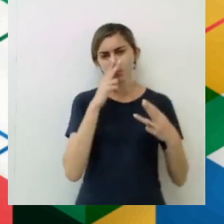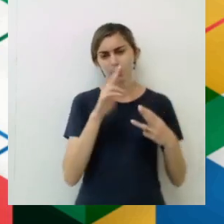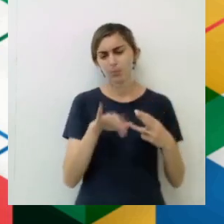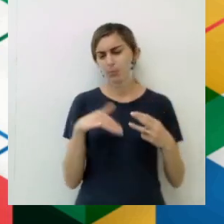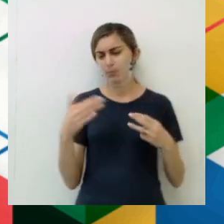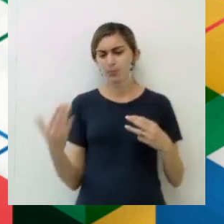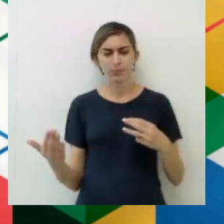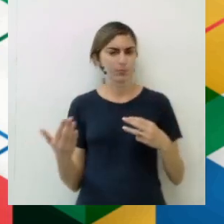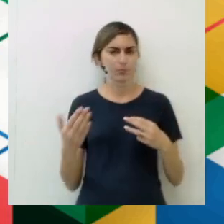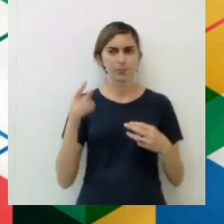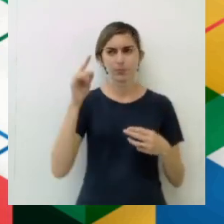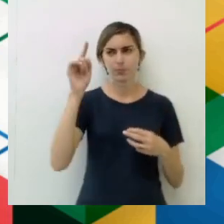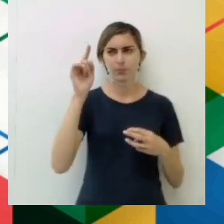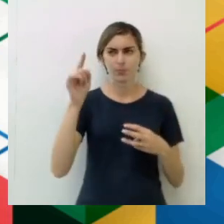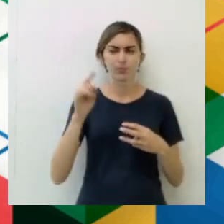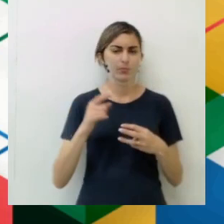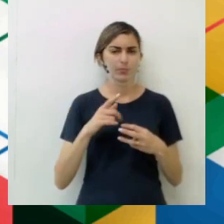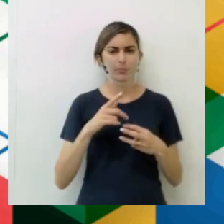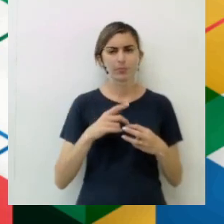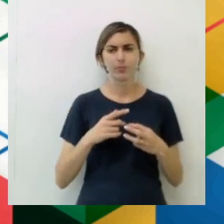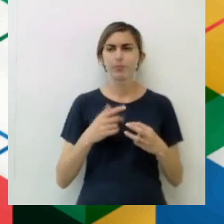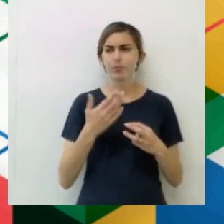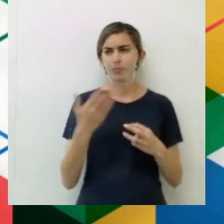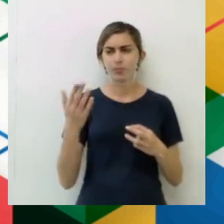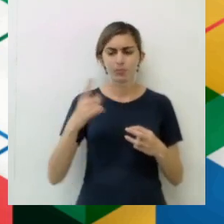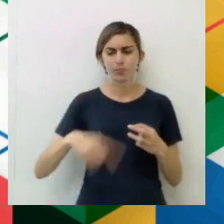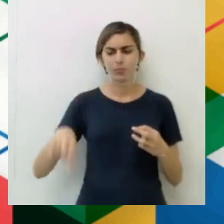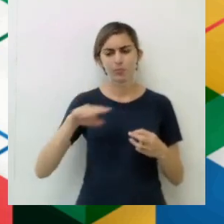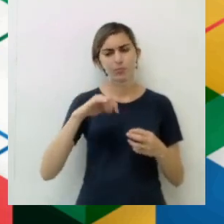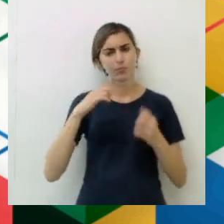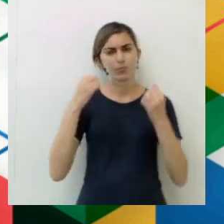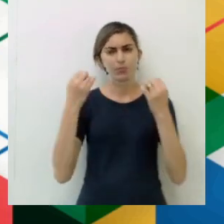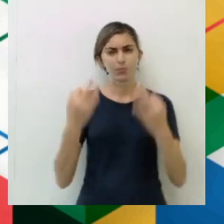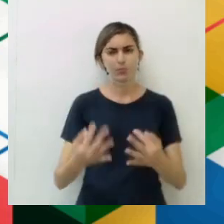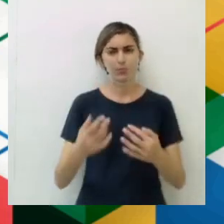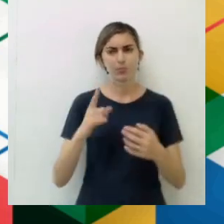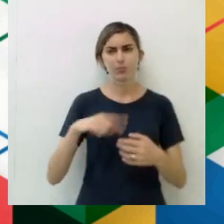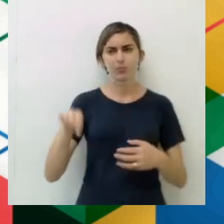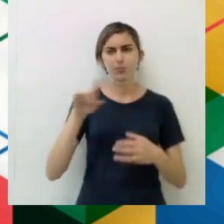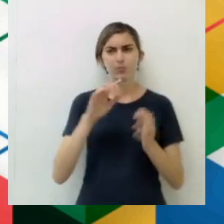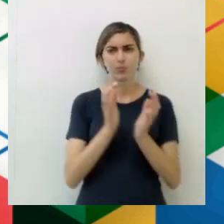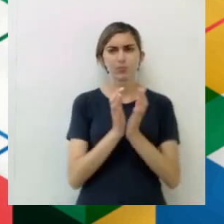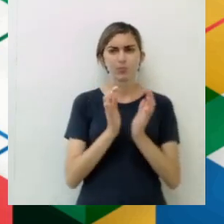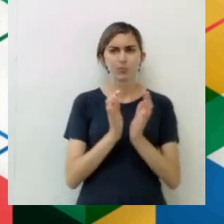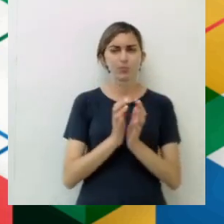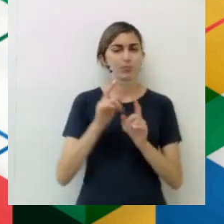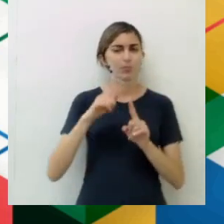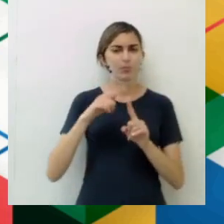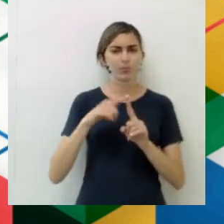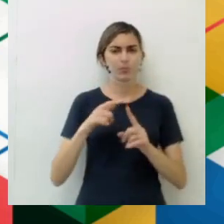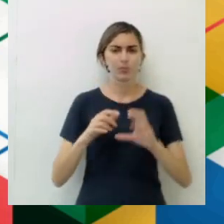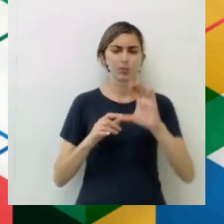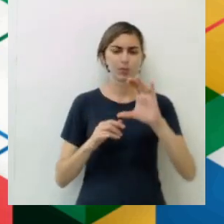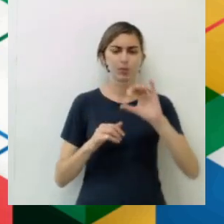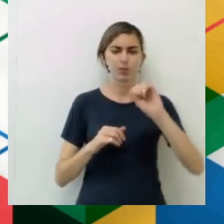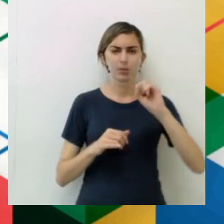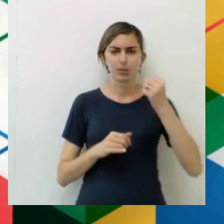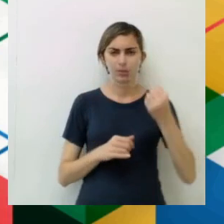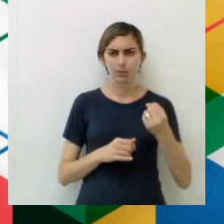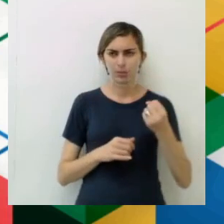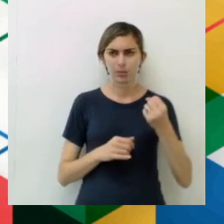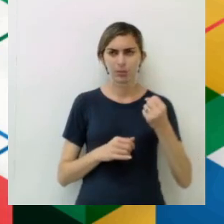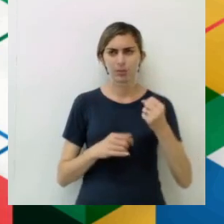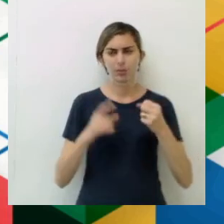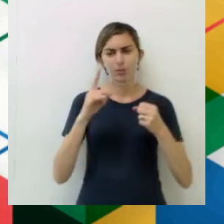mesmo lado que é esse aqui de cima, estão desse mesmo lado aqui, nós dizemos que isso é um grupamento do tipo cis, tá certo? Cadê